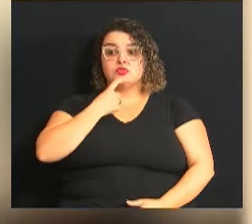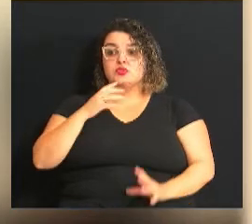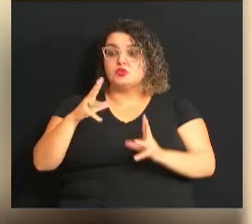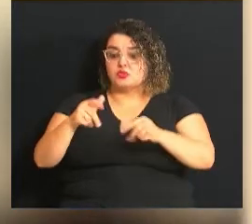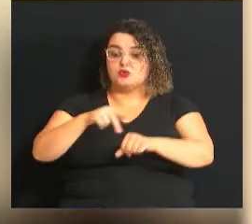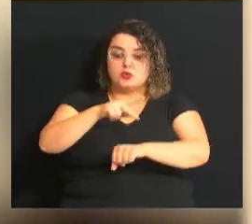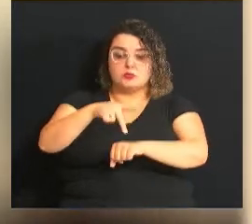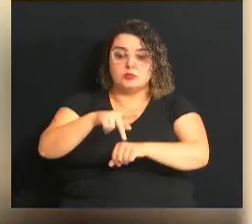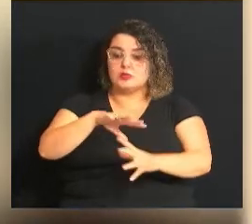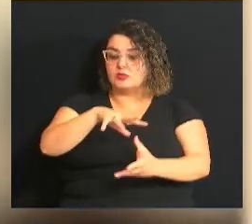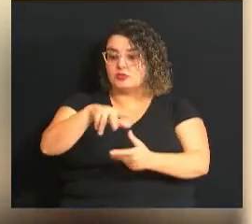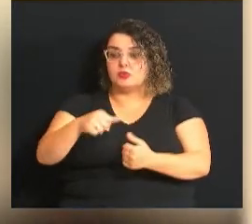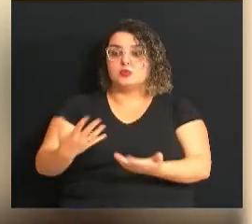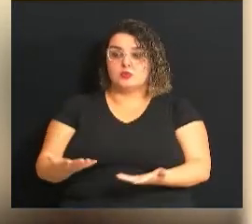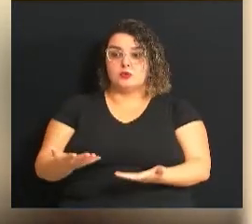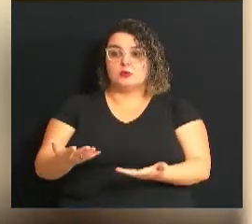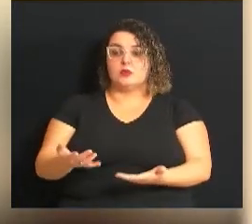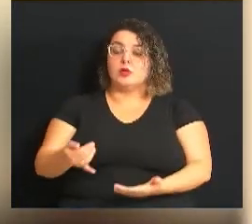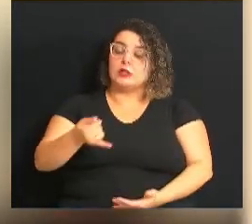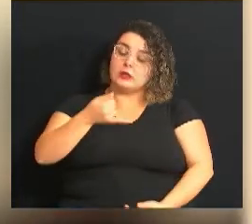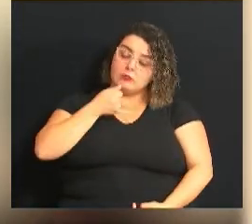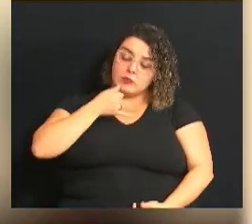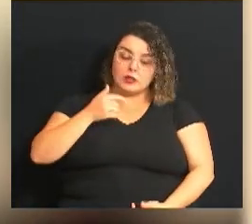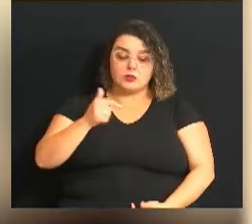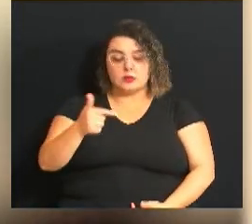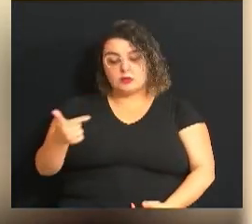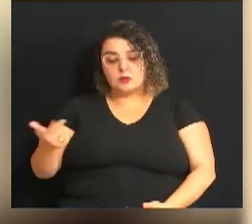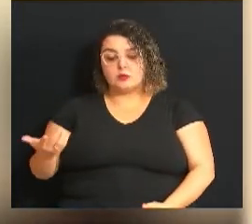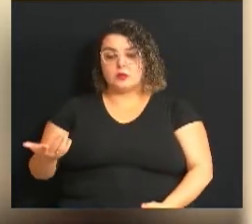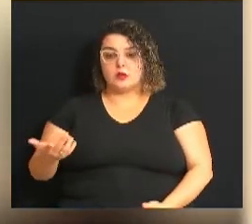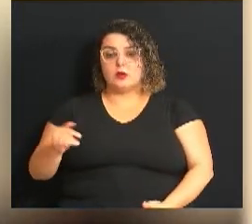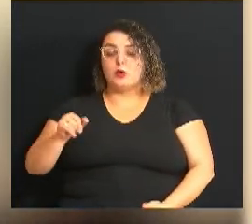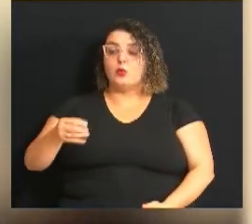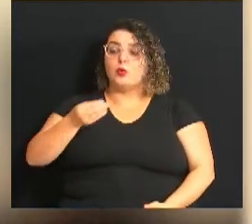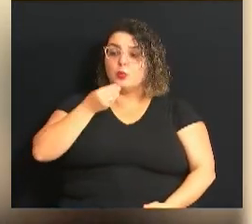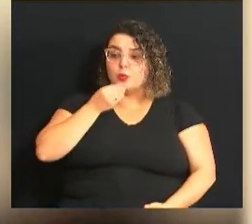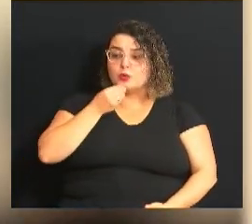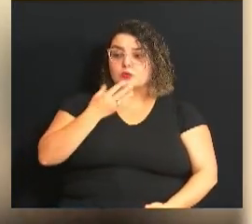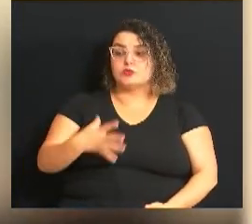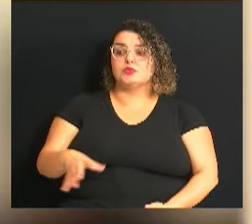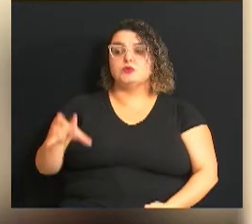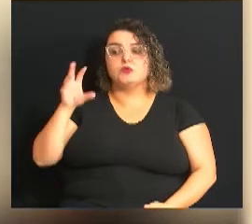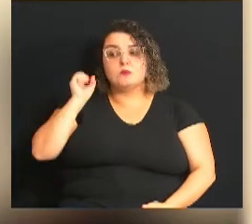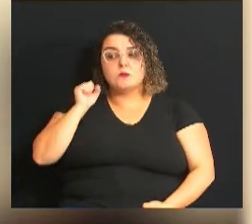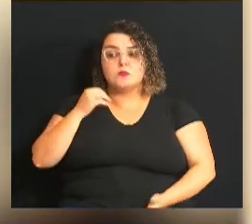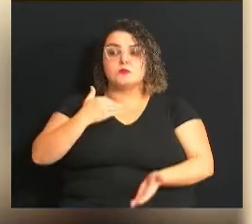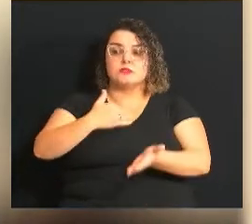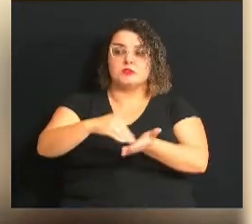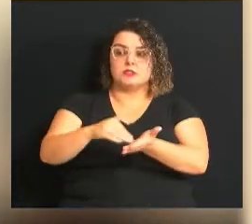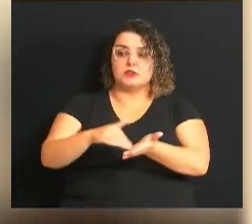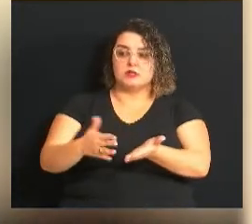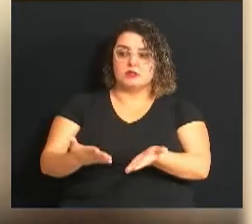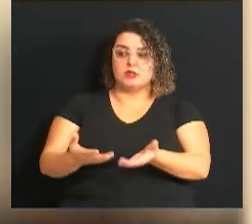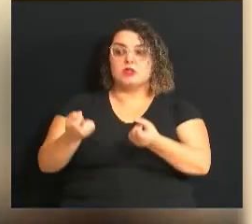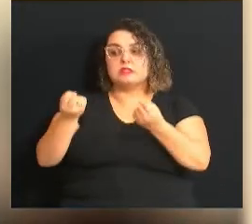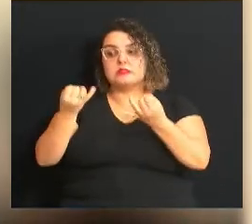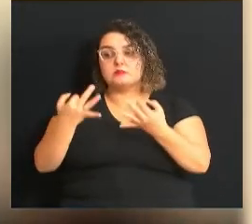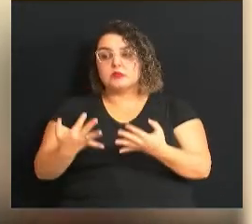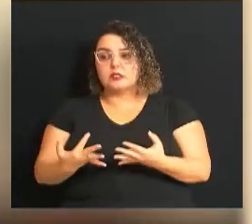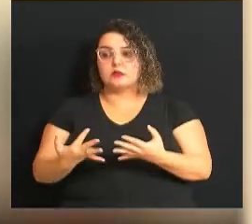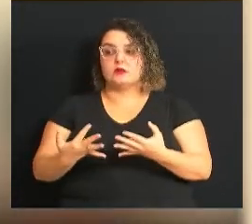todo o mundo. Então, lamento que a gente não tenha tido a oportunidade de ouvir o secretário, as suas explicações,